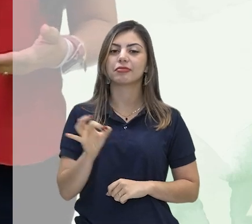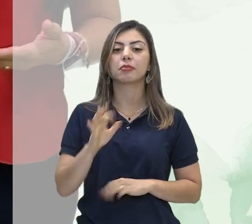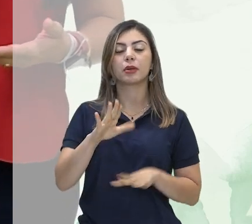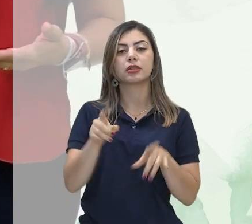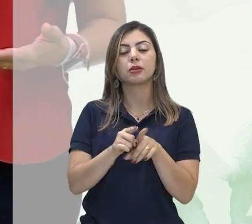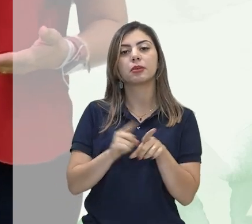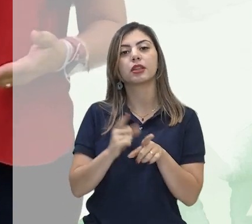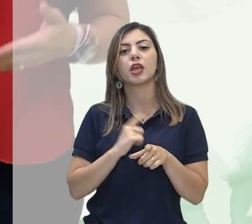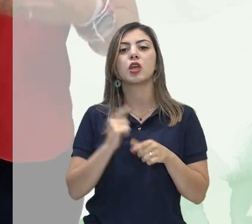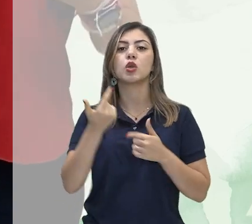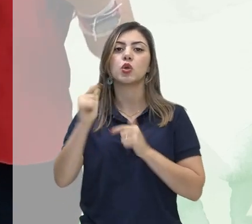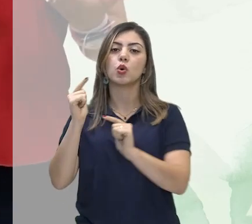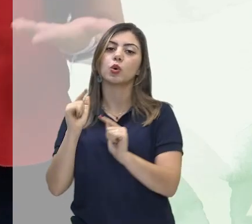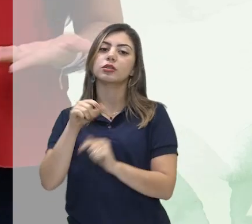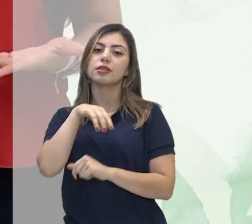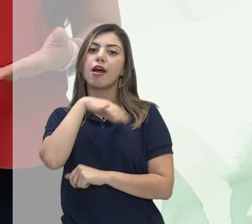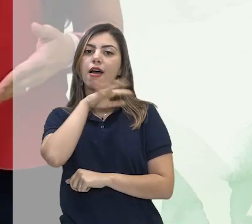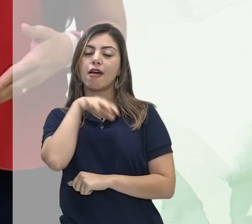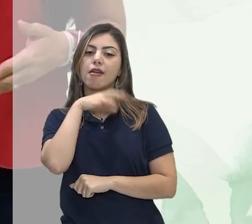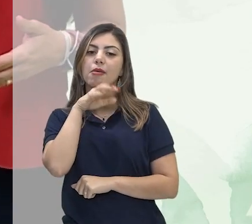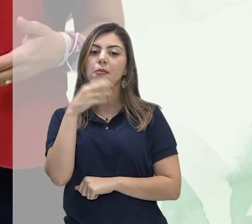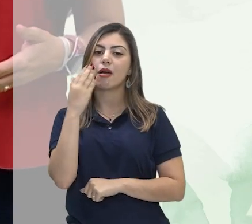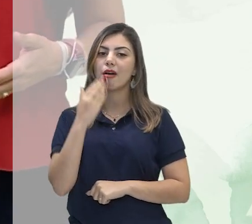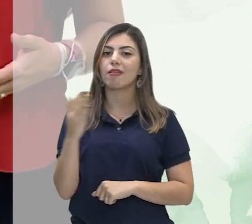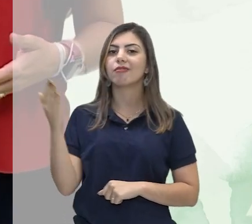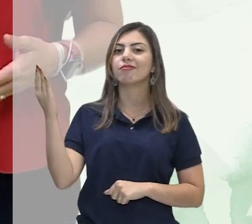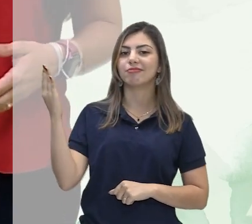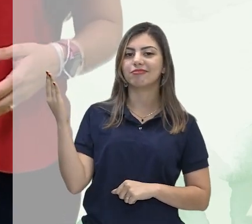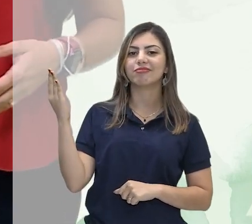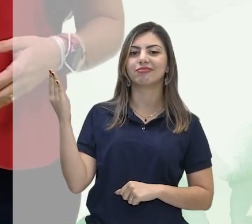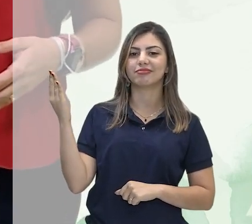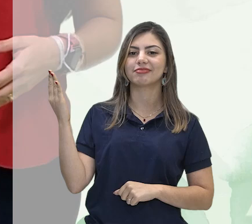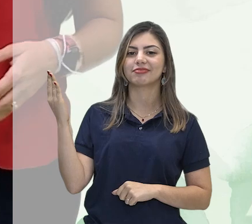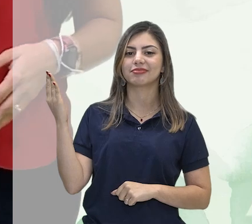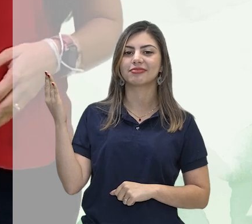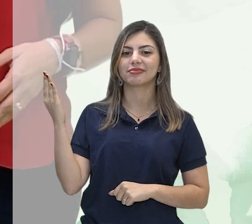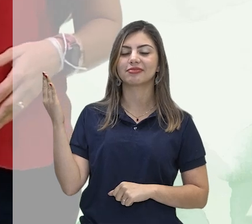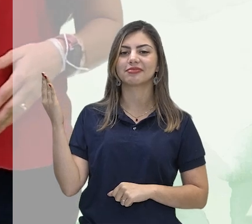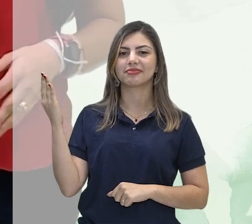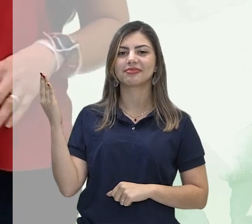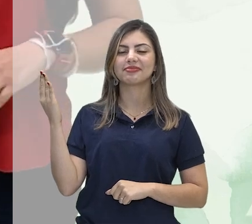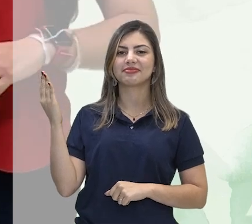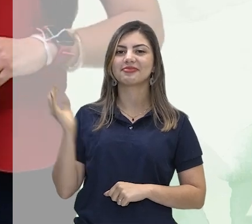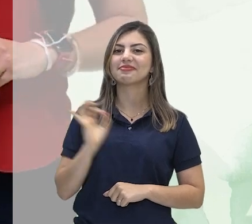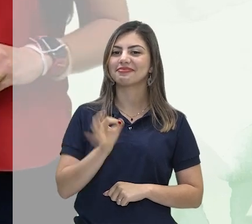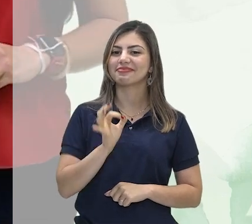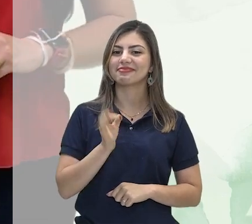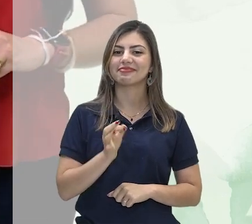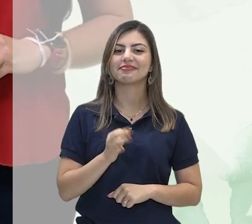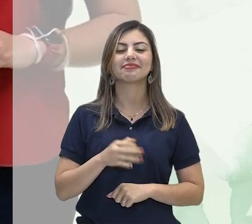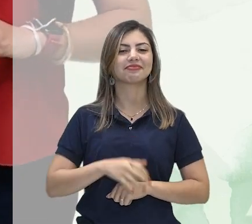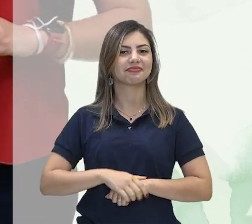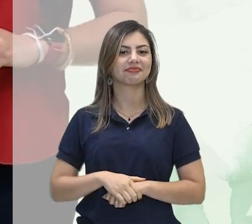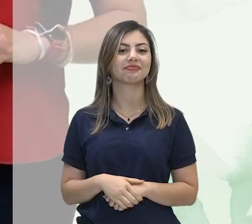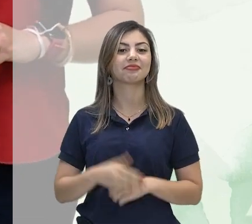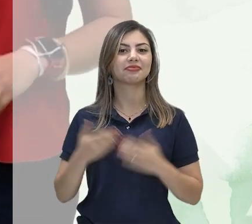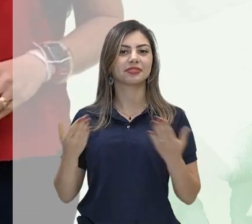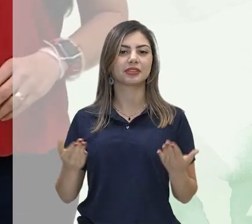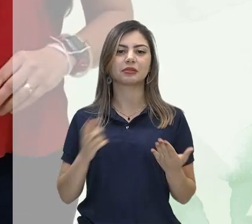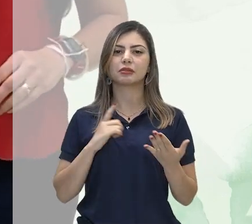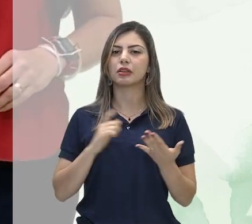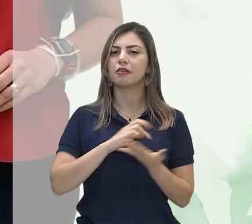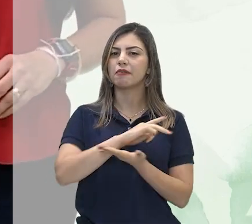também outros mamíferos, como o peixe-boi, o boto cor-de-rosa e também a ariranha, que é a nossa onça